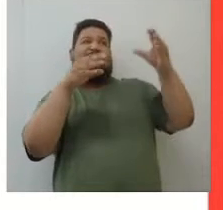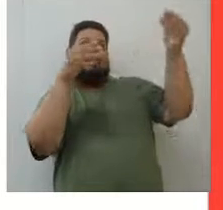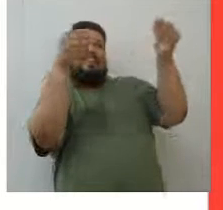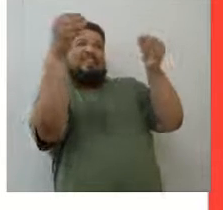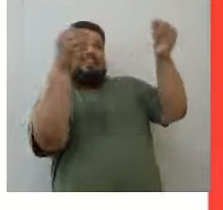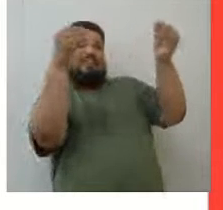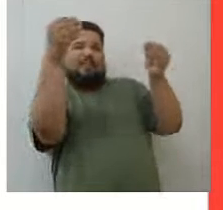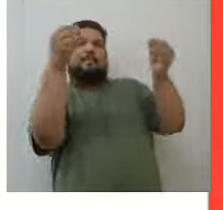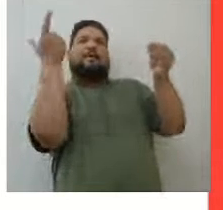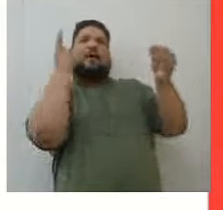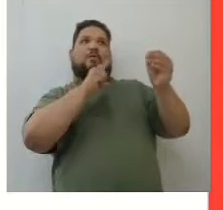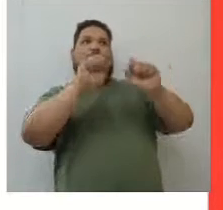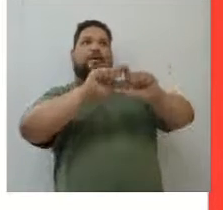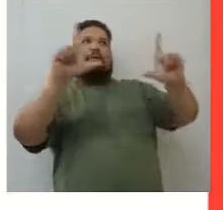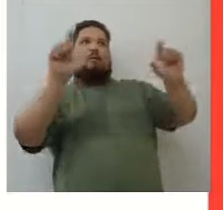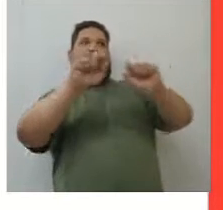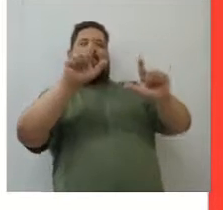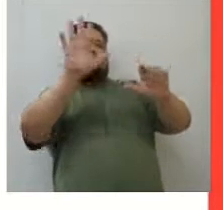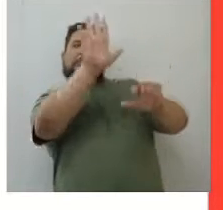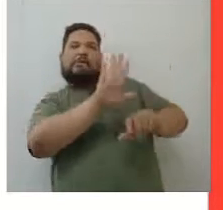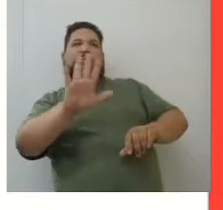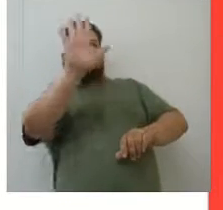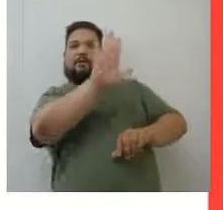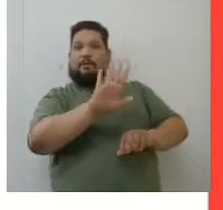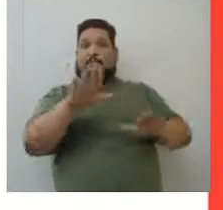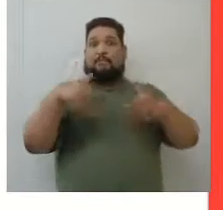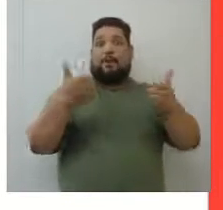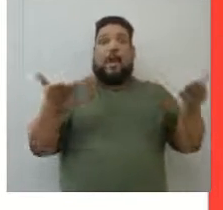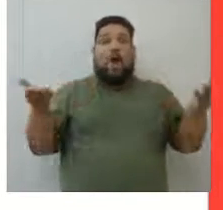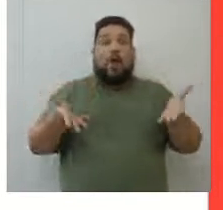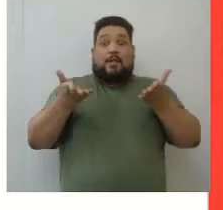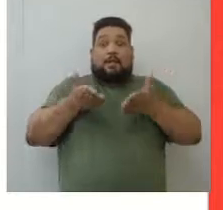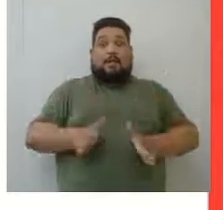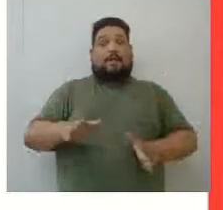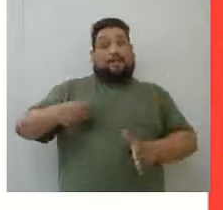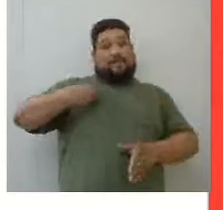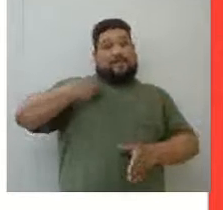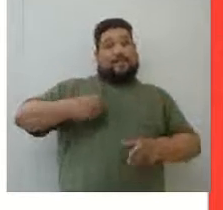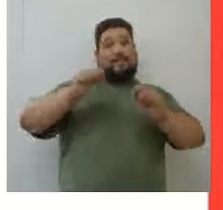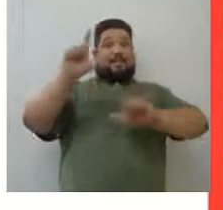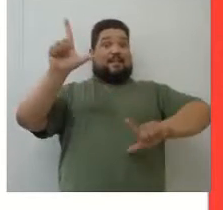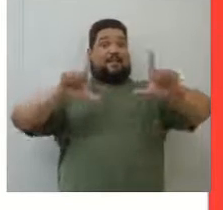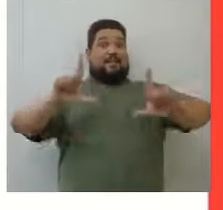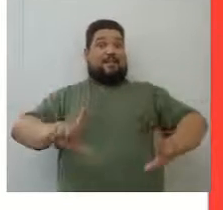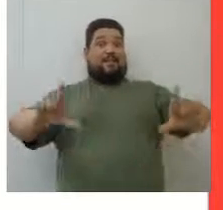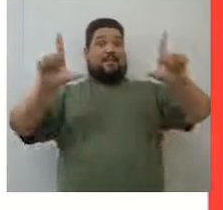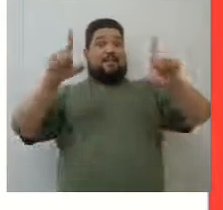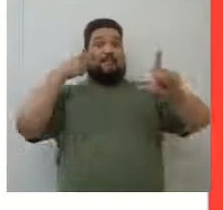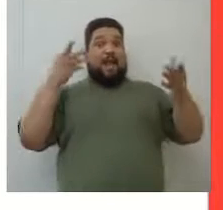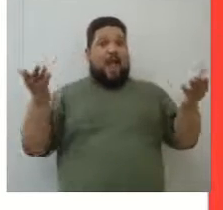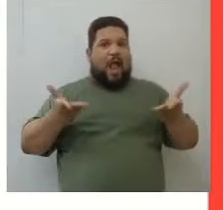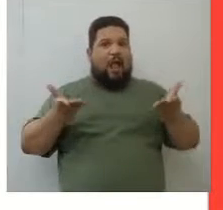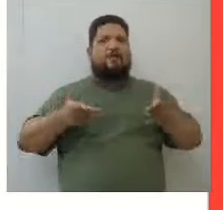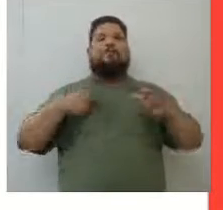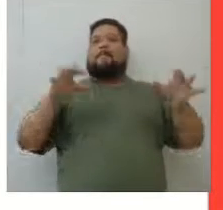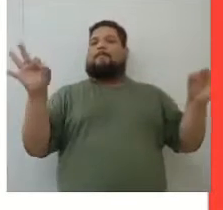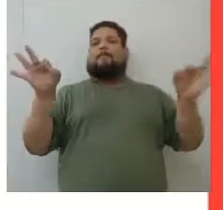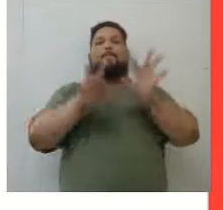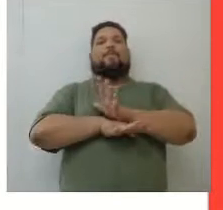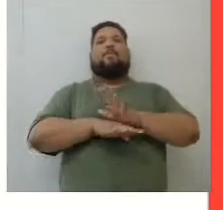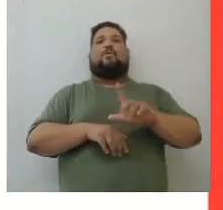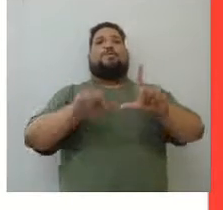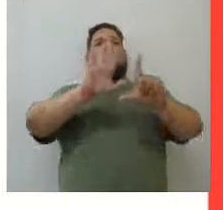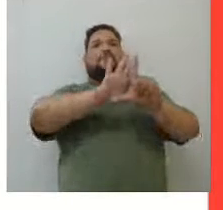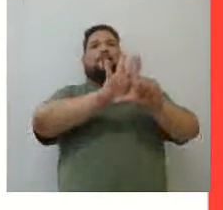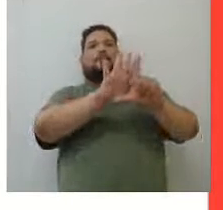tal. Mas quem não chegou, né? Quem está chegando agora, está chegando a ver televisão agora, já pegou esse sinalzinho bonitinho aí digital, né? Por